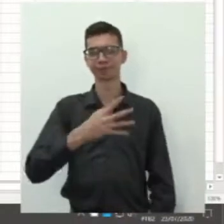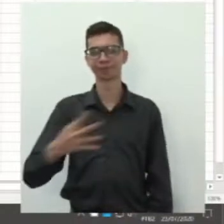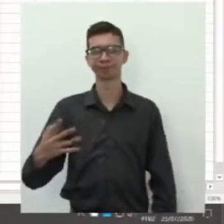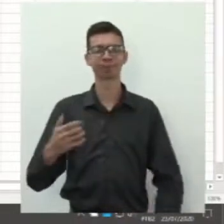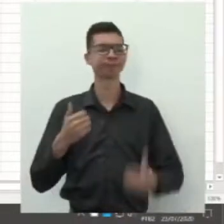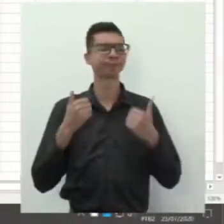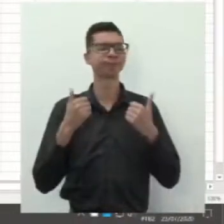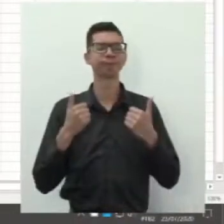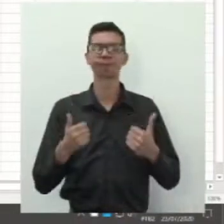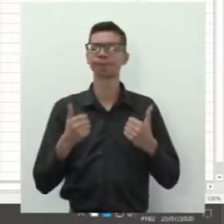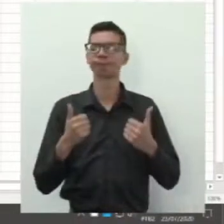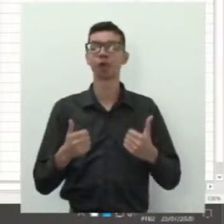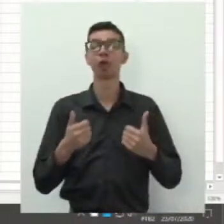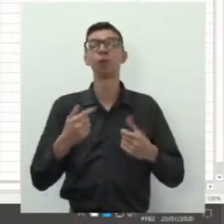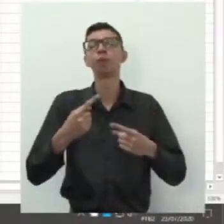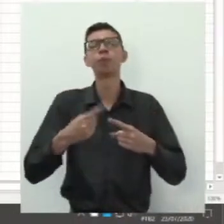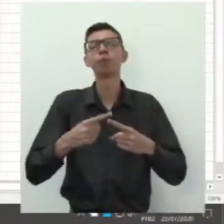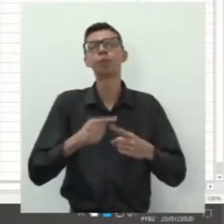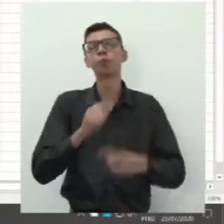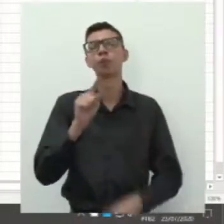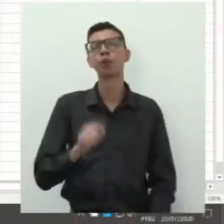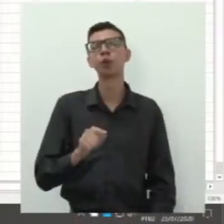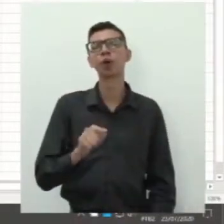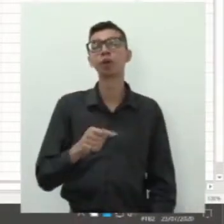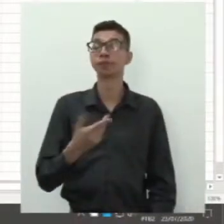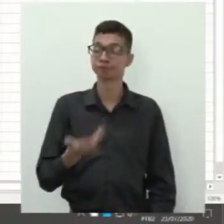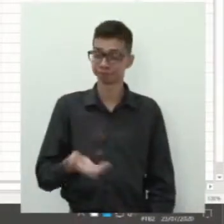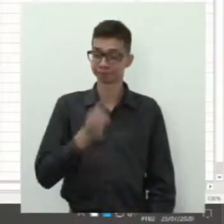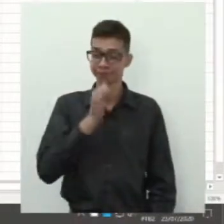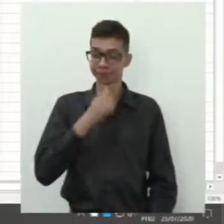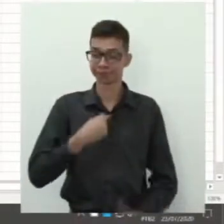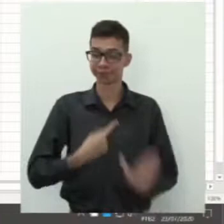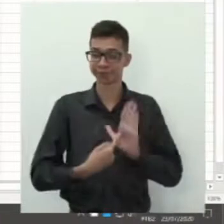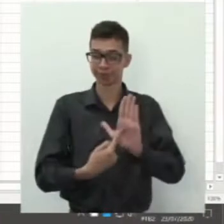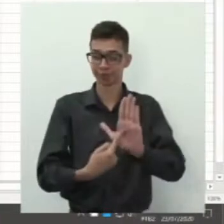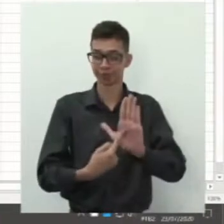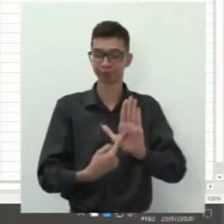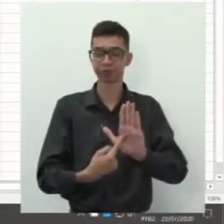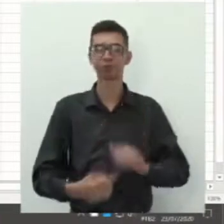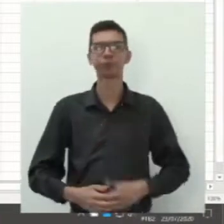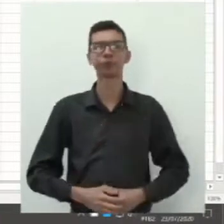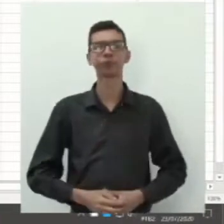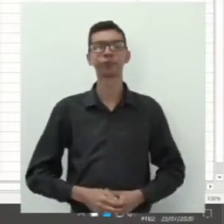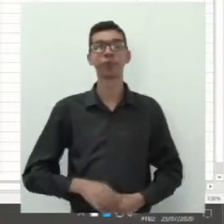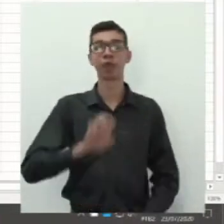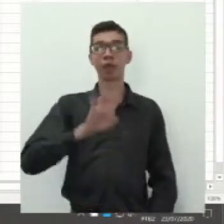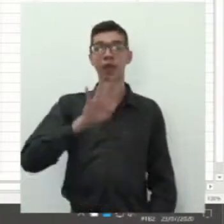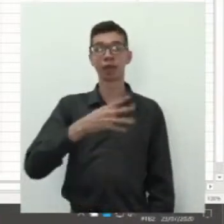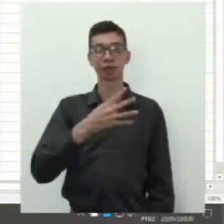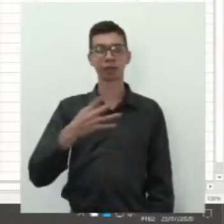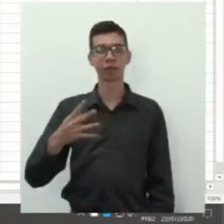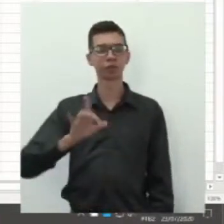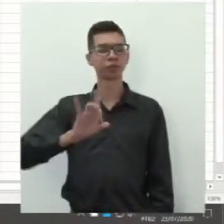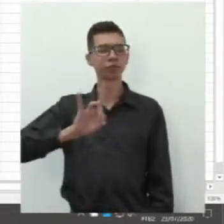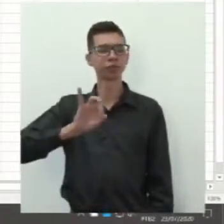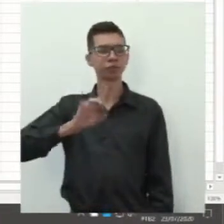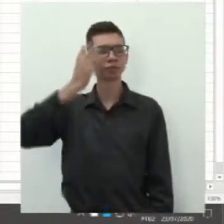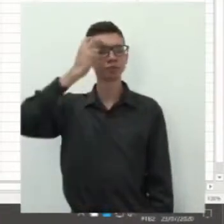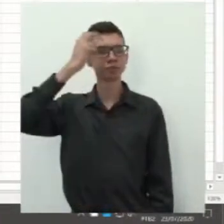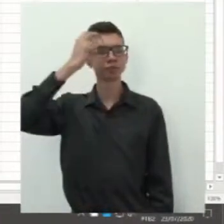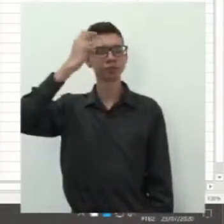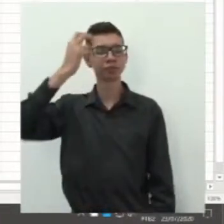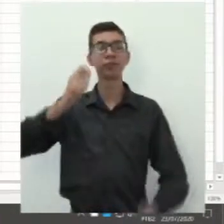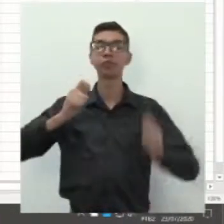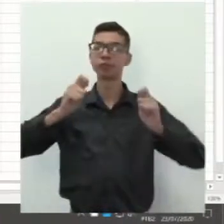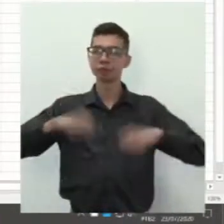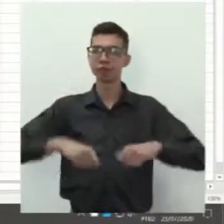Né? Então, por exemplo, se a gente vai... Ele é inteligente de uma maneira que a gente consegue fazer com que ele preencha